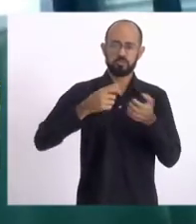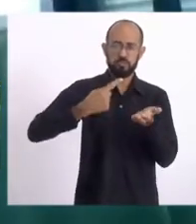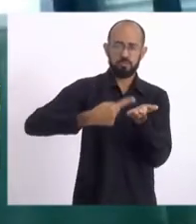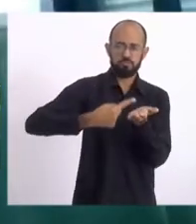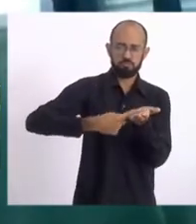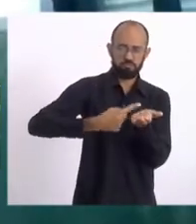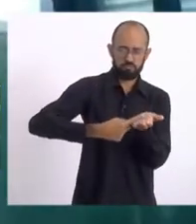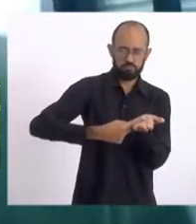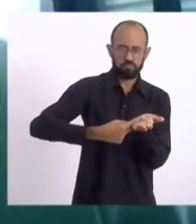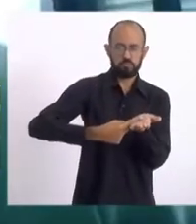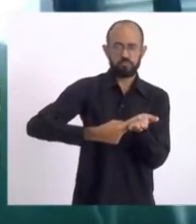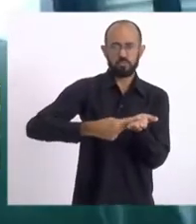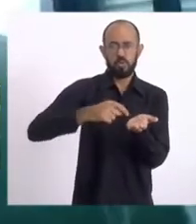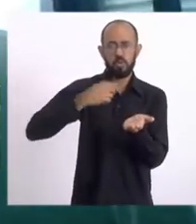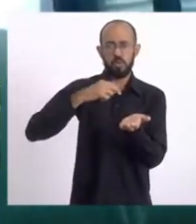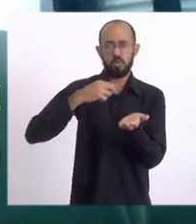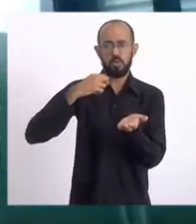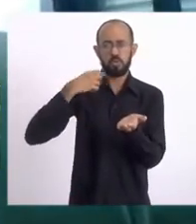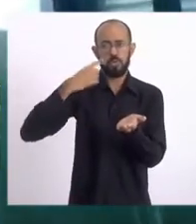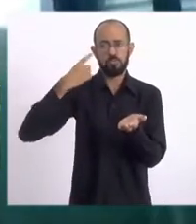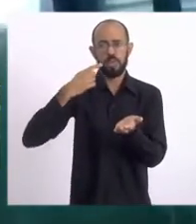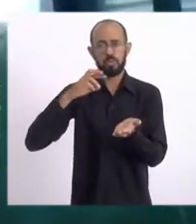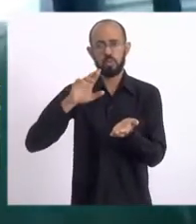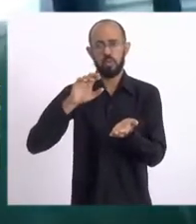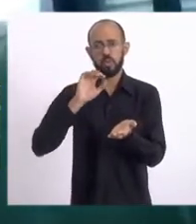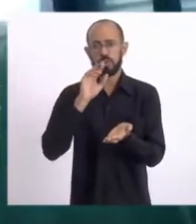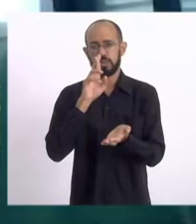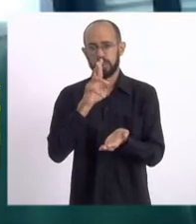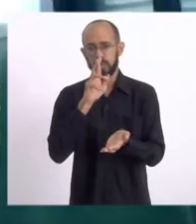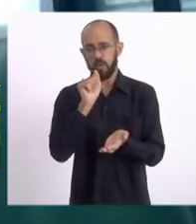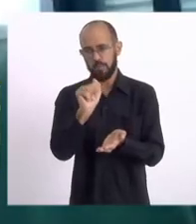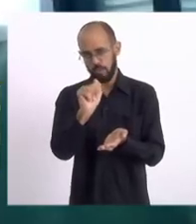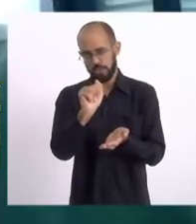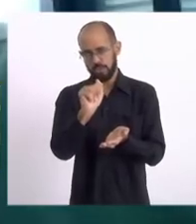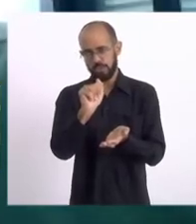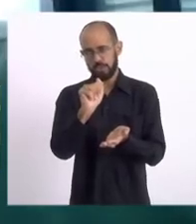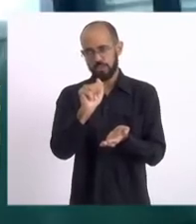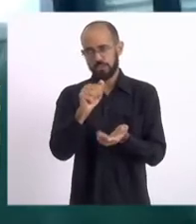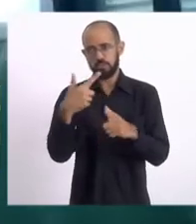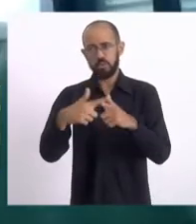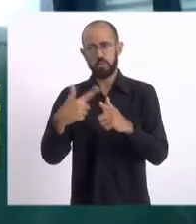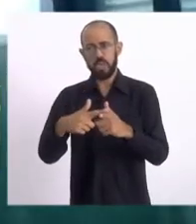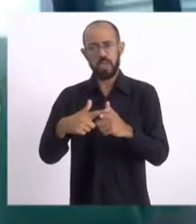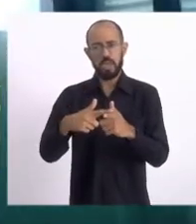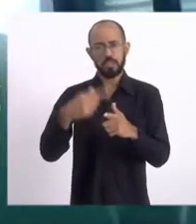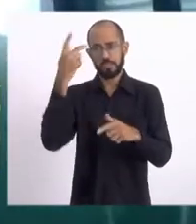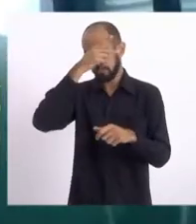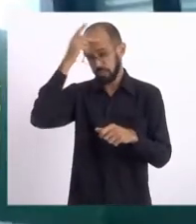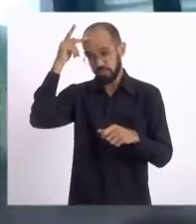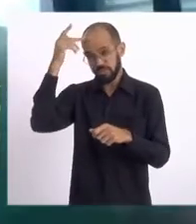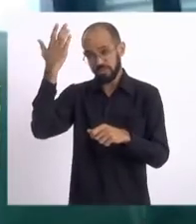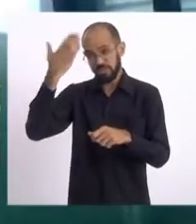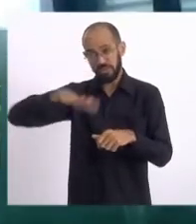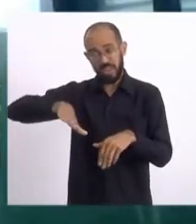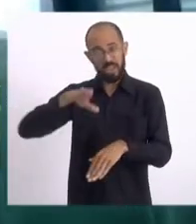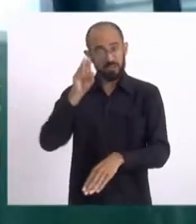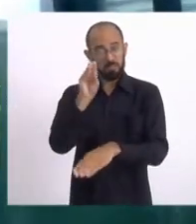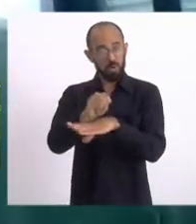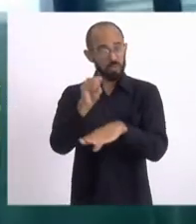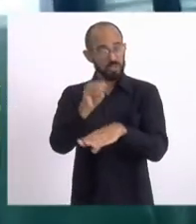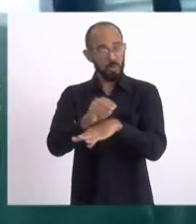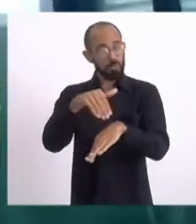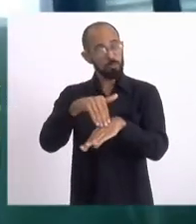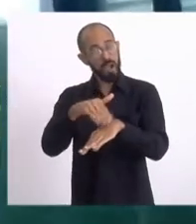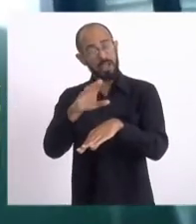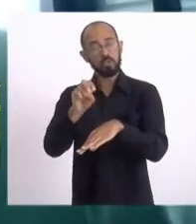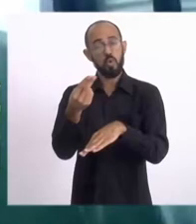Amorim, que é o relator. Eu falei, Rodrigo, esse pessoal não quer nem mais nem menos proteção, a mesma que todos os demais. Ele falou, Mink,